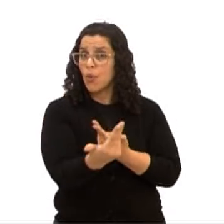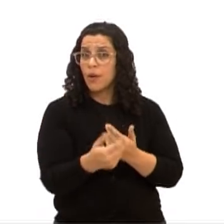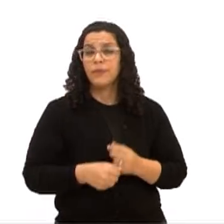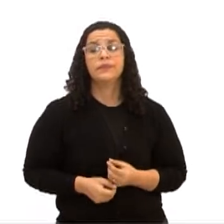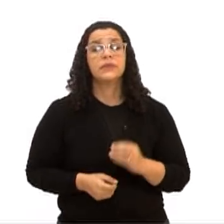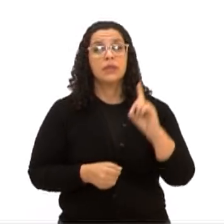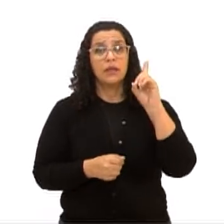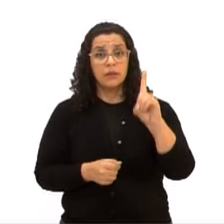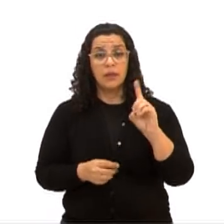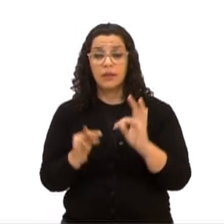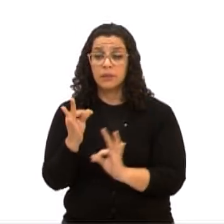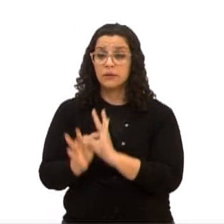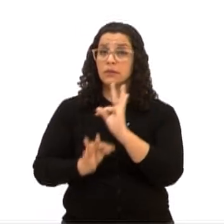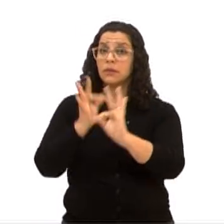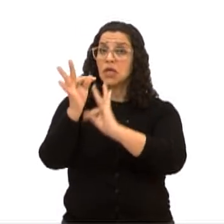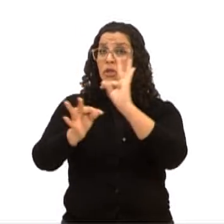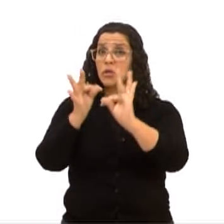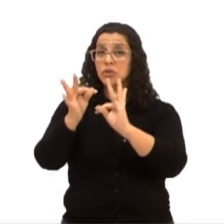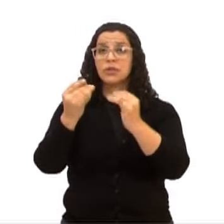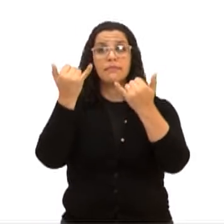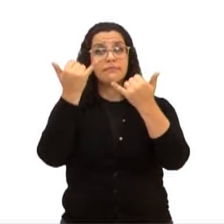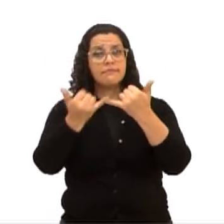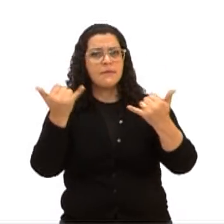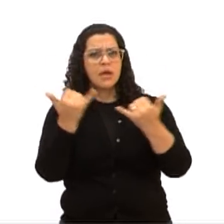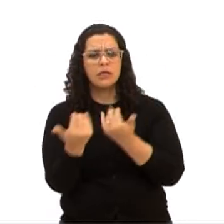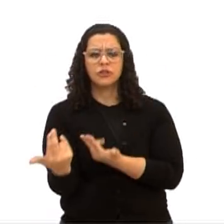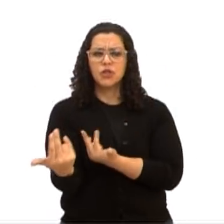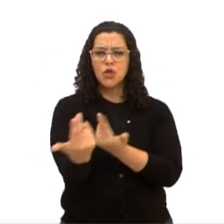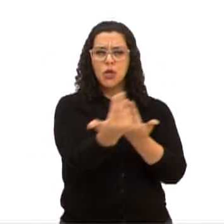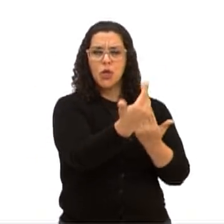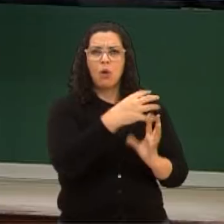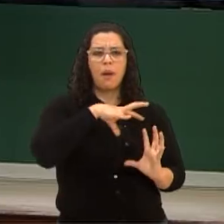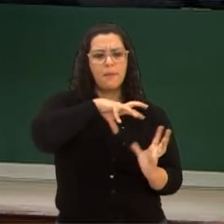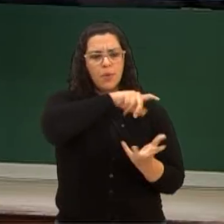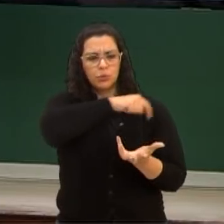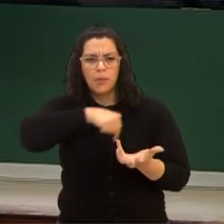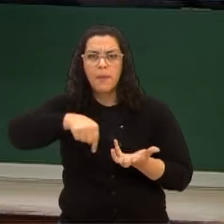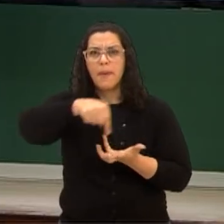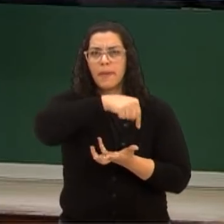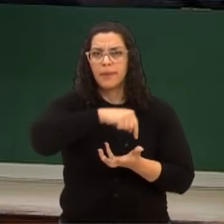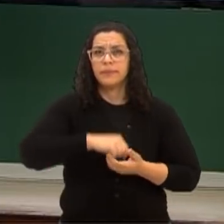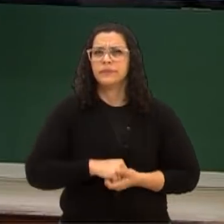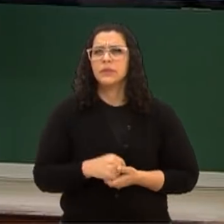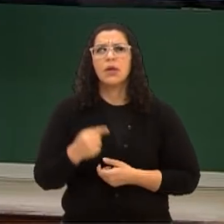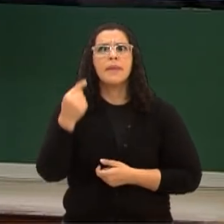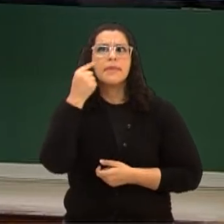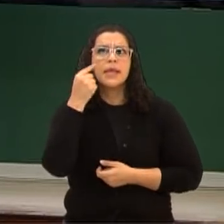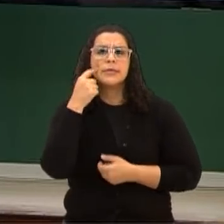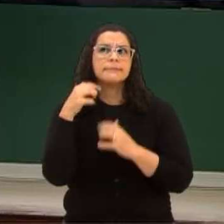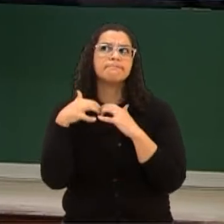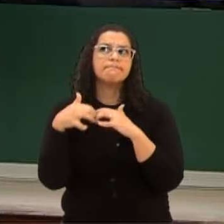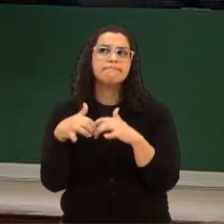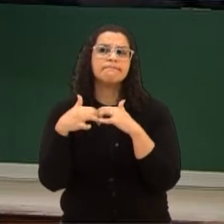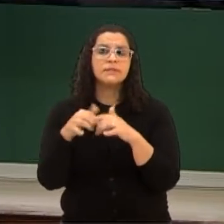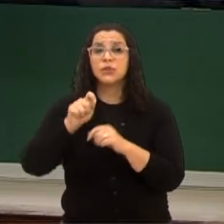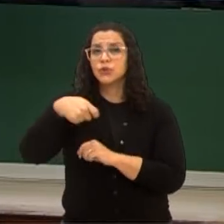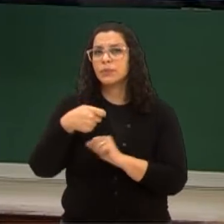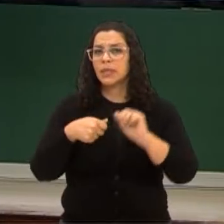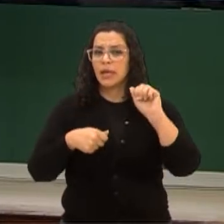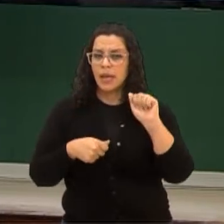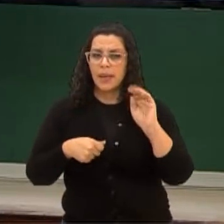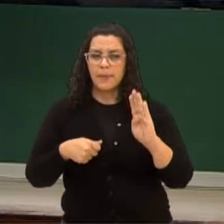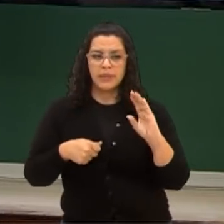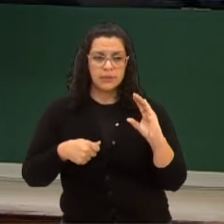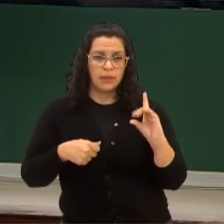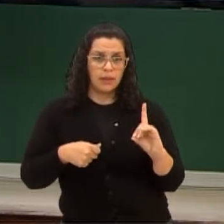letra D, tecnologia ser muito parecida em todos os países. Pare um pouquinho, pense as